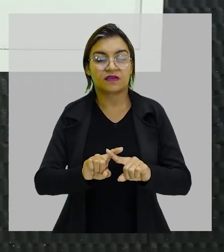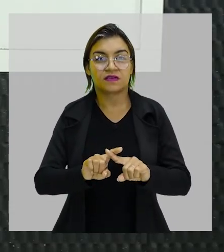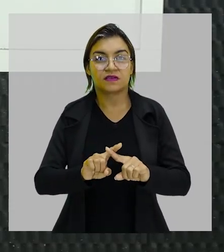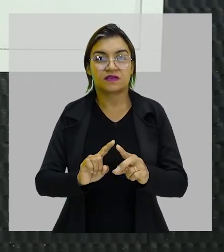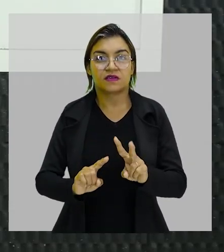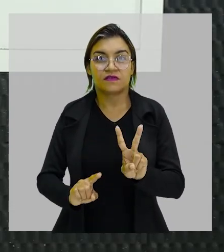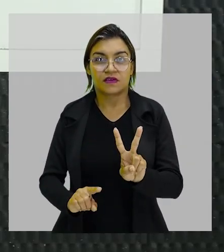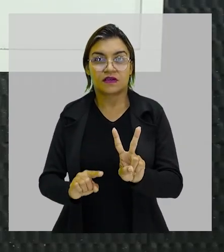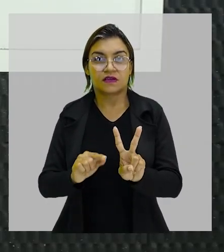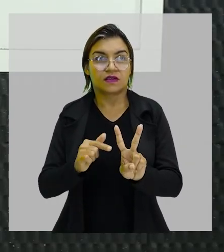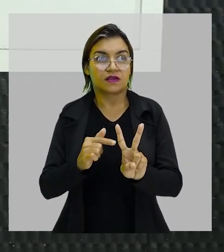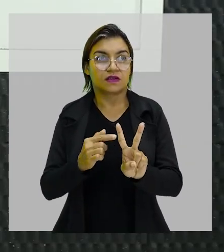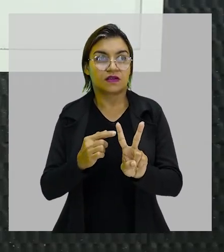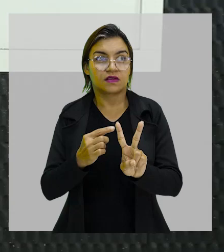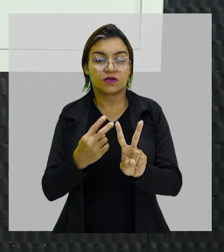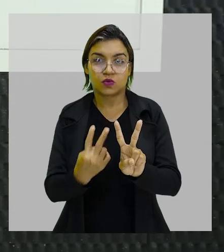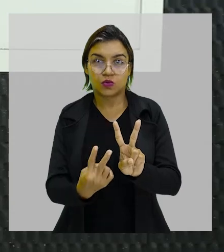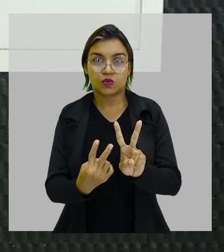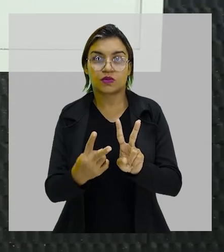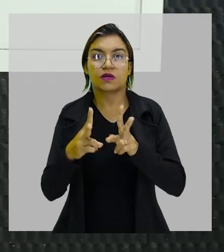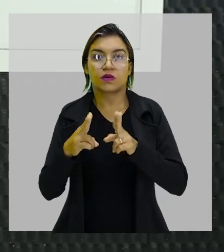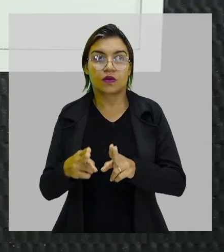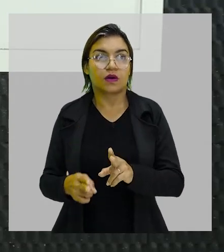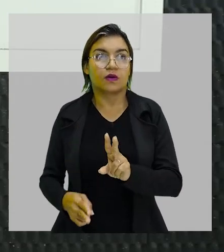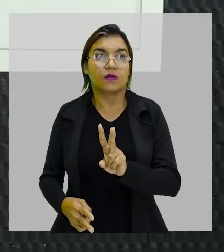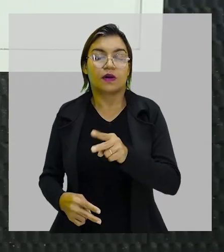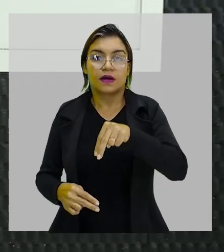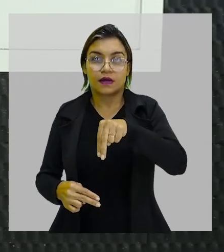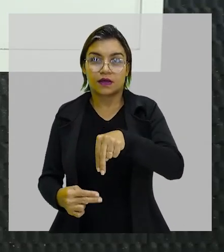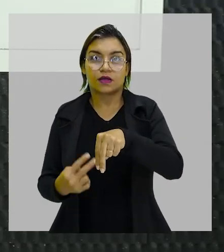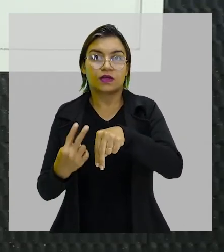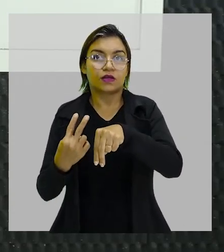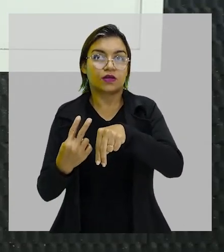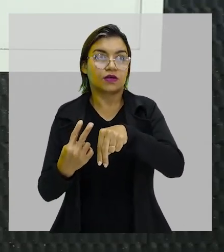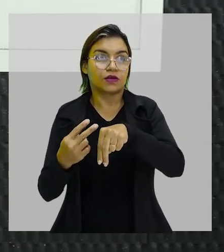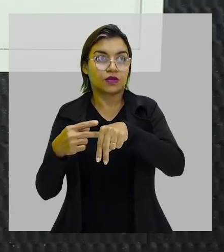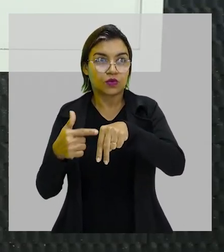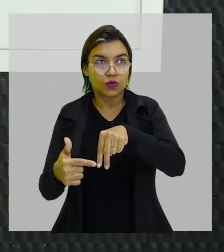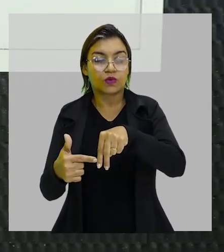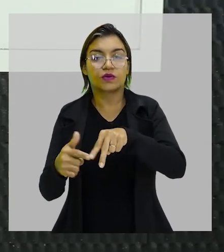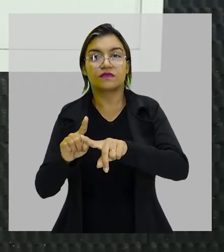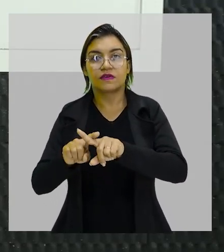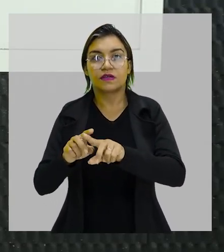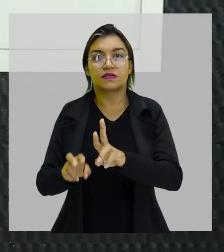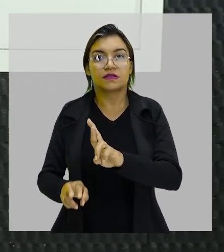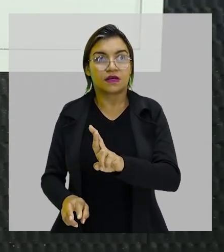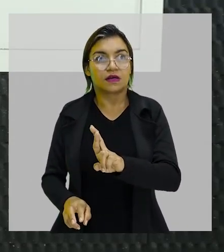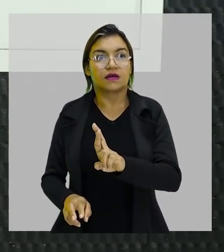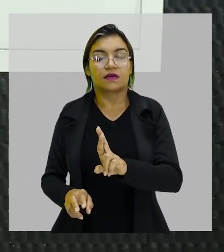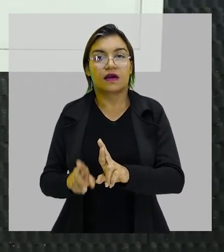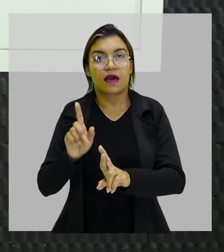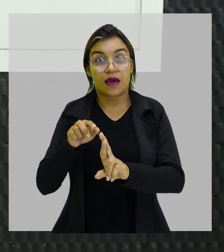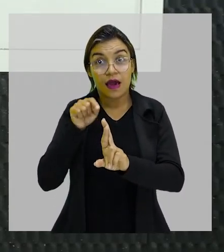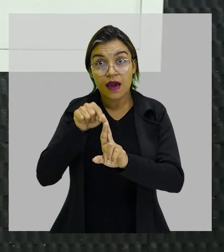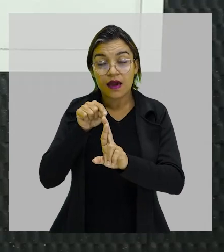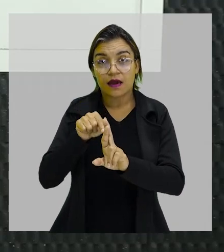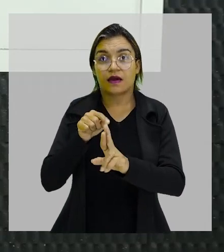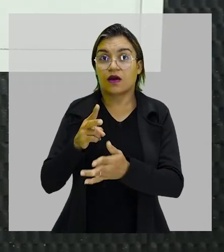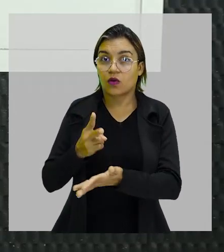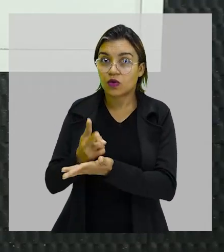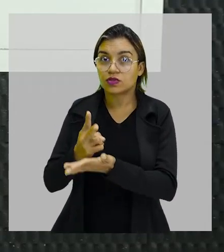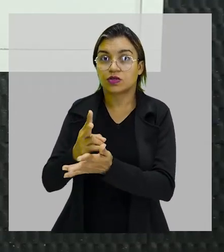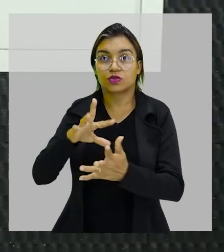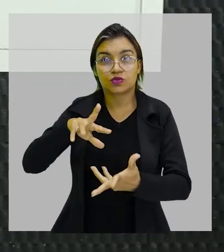a N2 R T2. Lembrando que esse R é a constante universal dos gases,